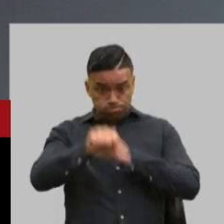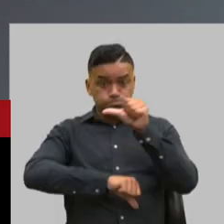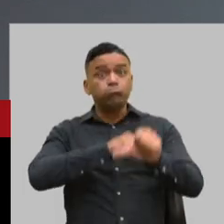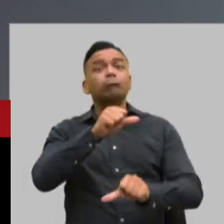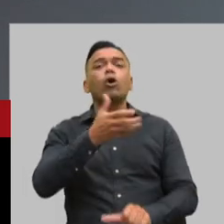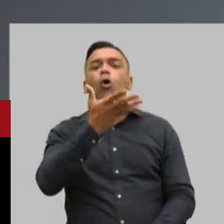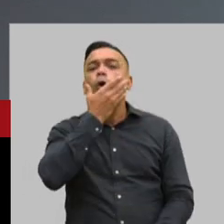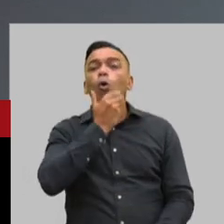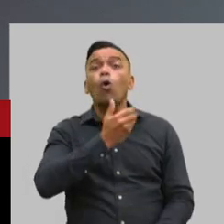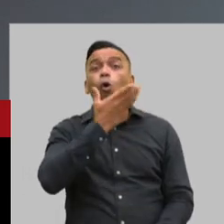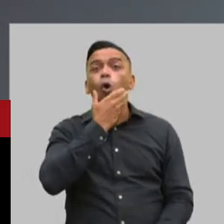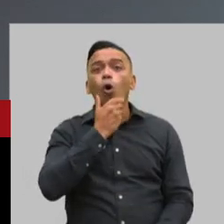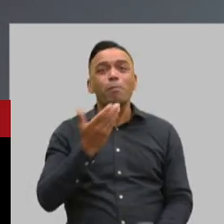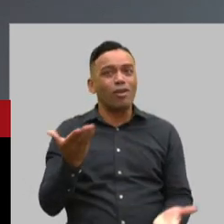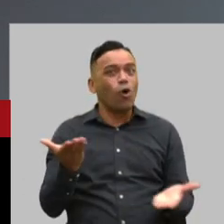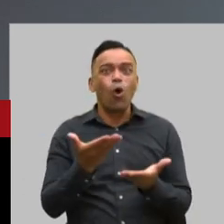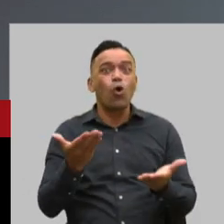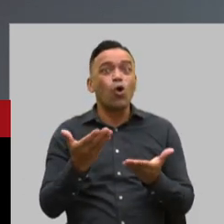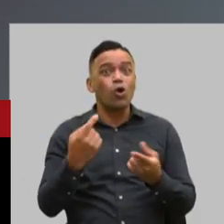que eu sou hoje.